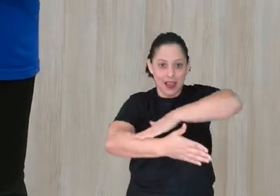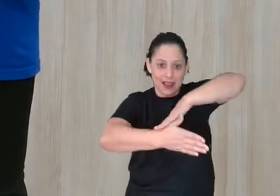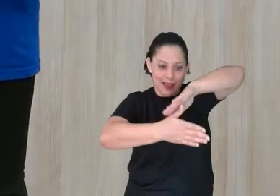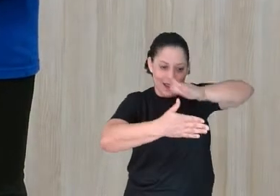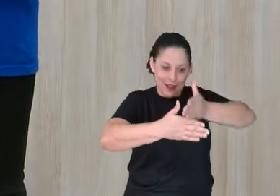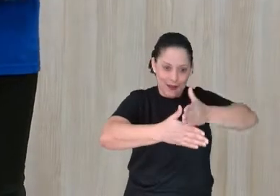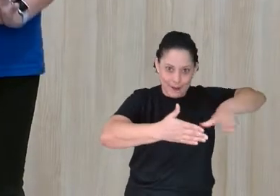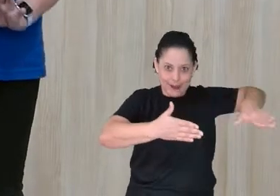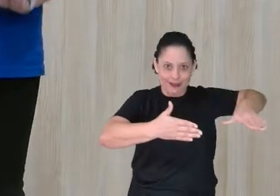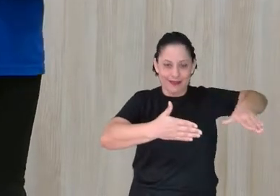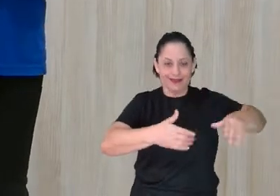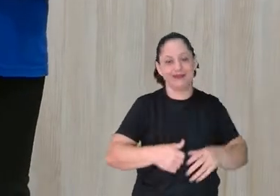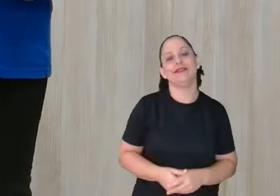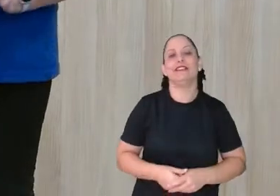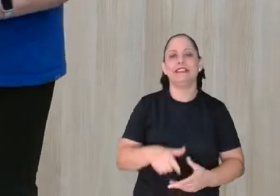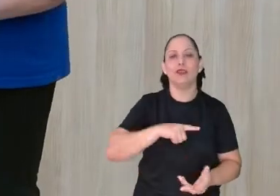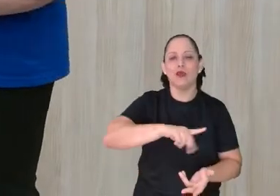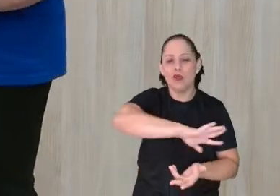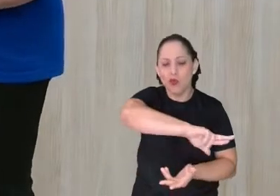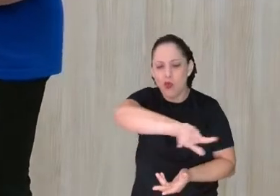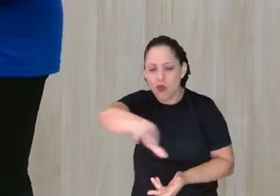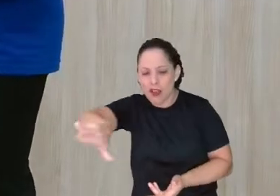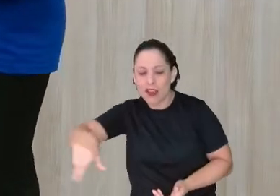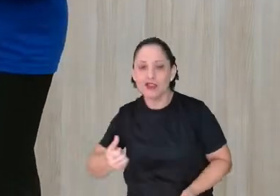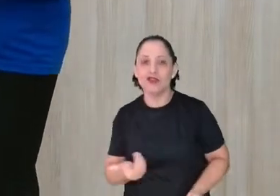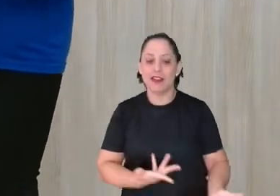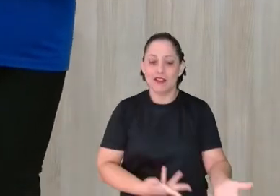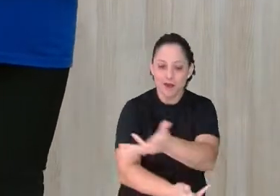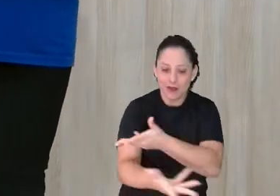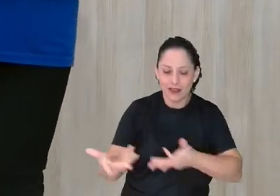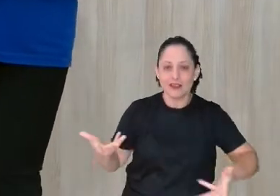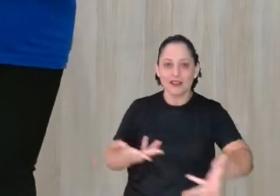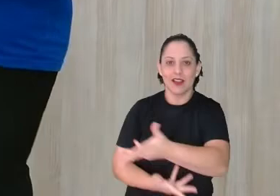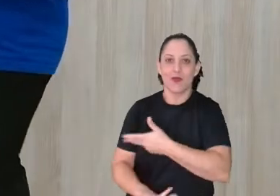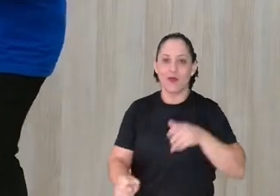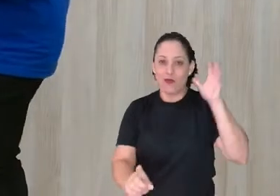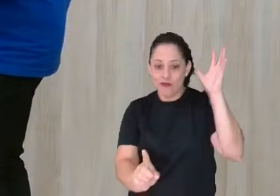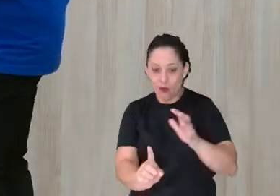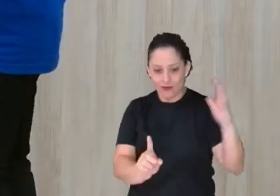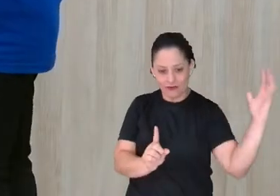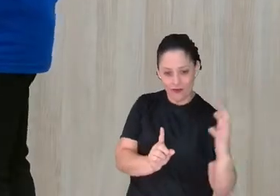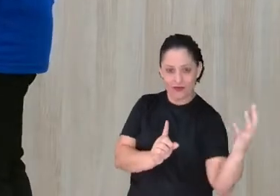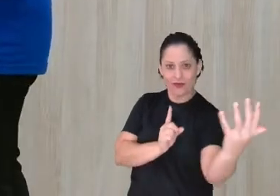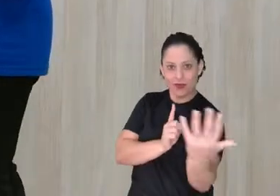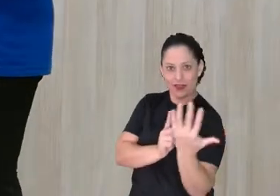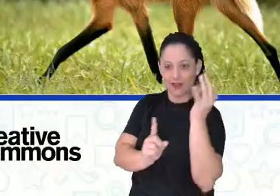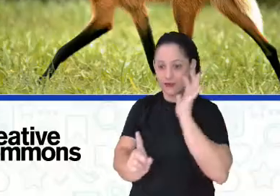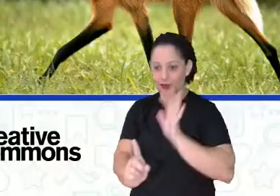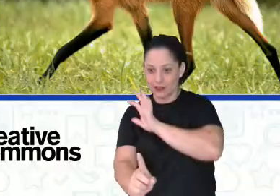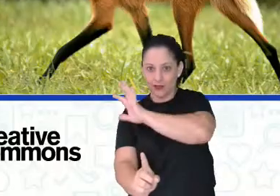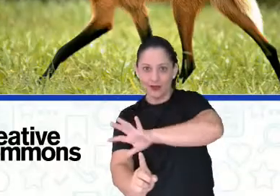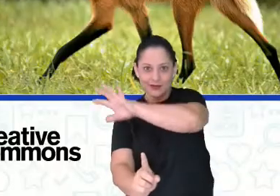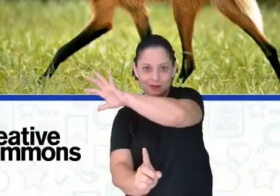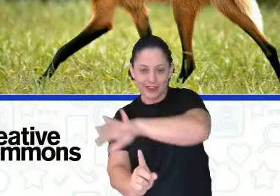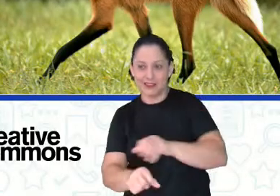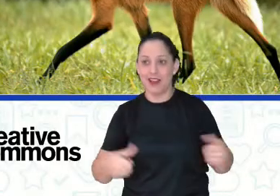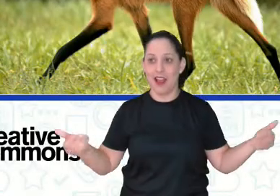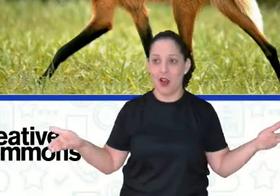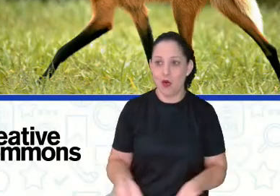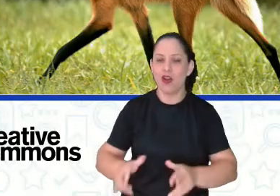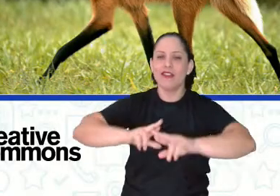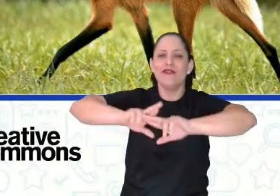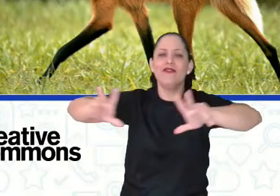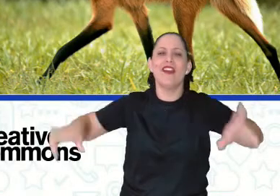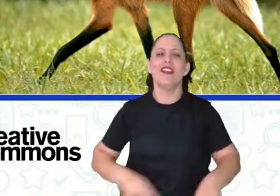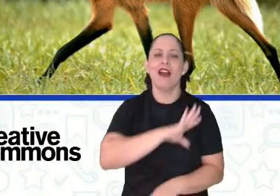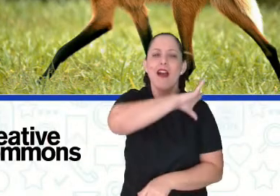envolvido aí por todos esses biomas. E aqui eu estou mostrando a vocês a flora e a fauna. Quero dizer a